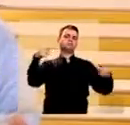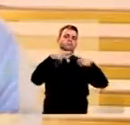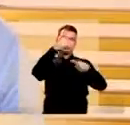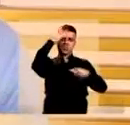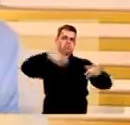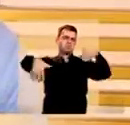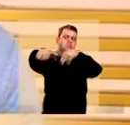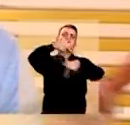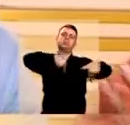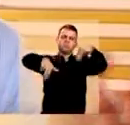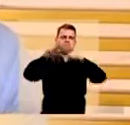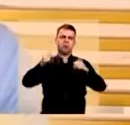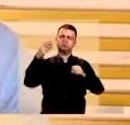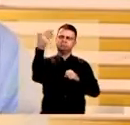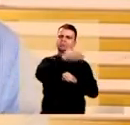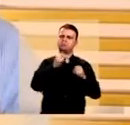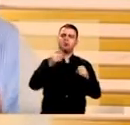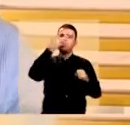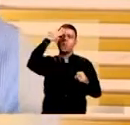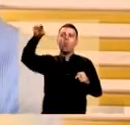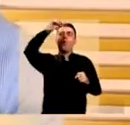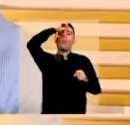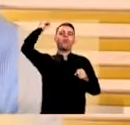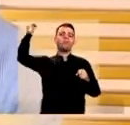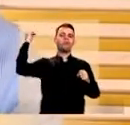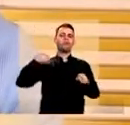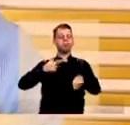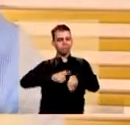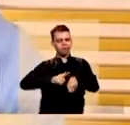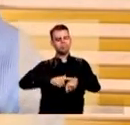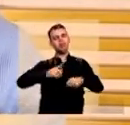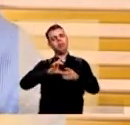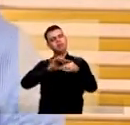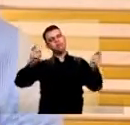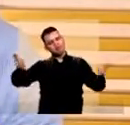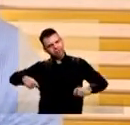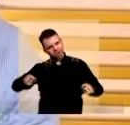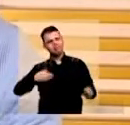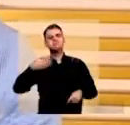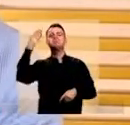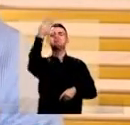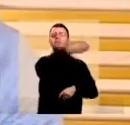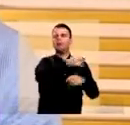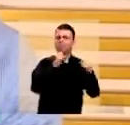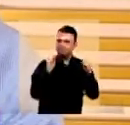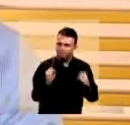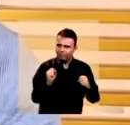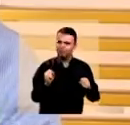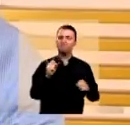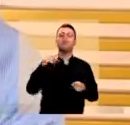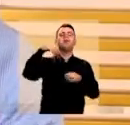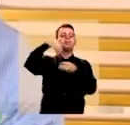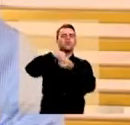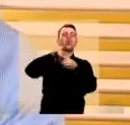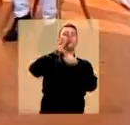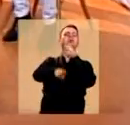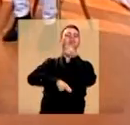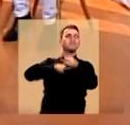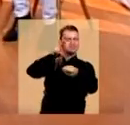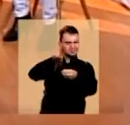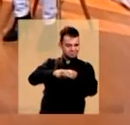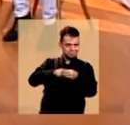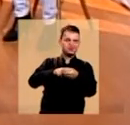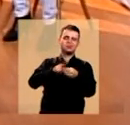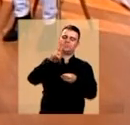gente não sabe disso. Às vezes tem tempo sobrando, né? E pode dar uma chegada aqui no campus da Unesp, não